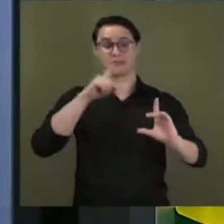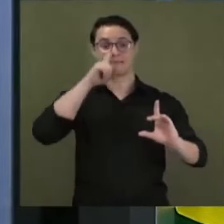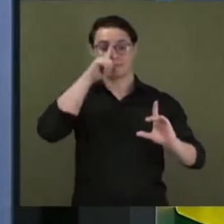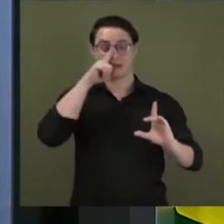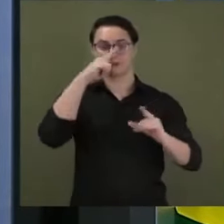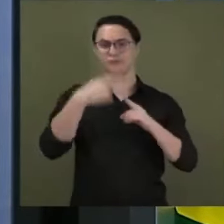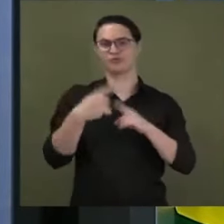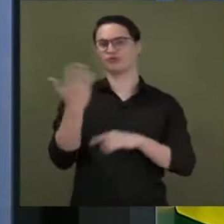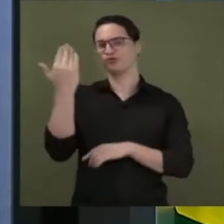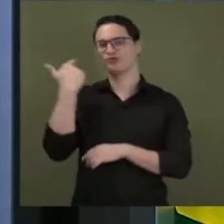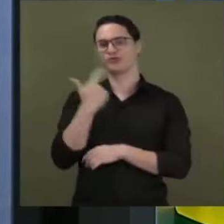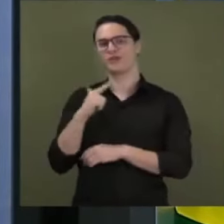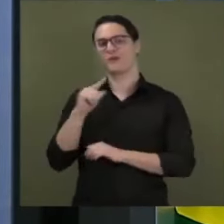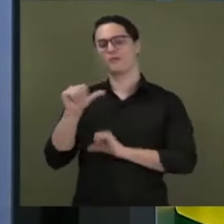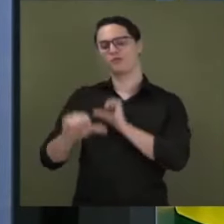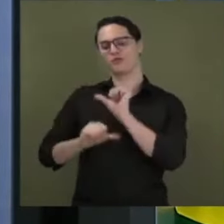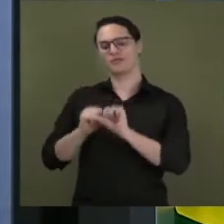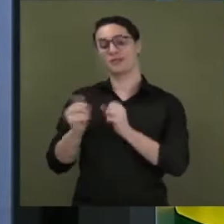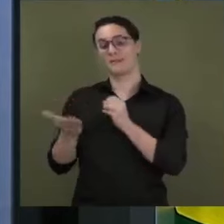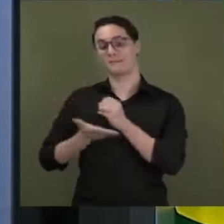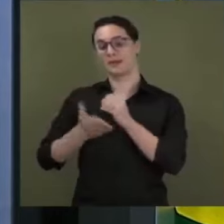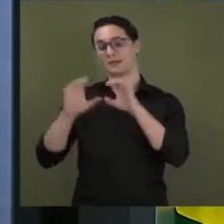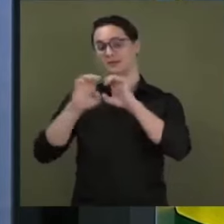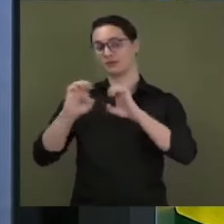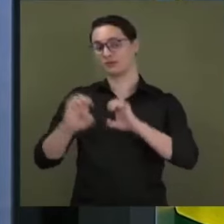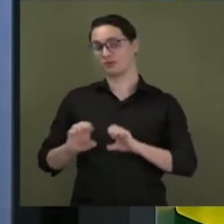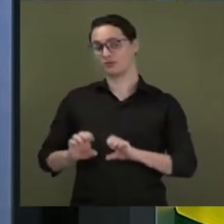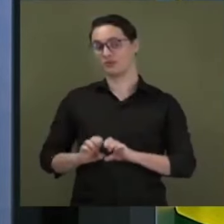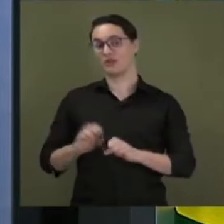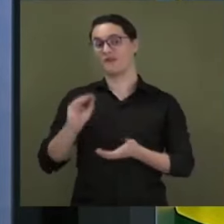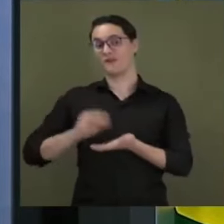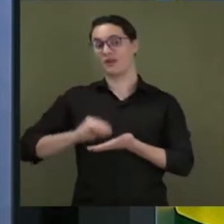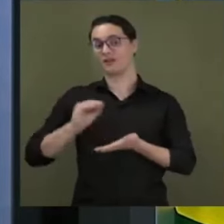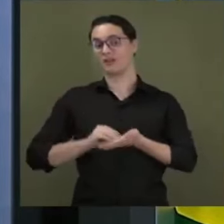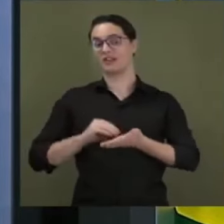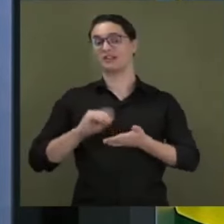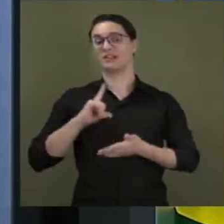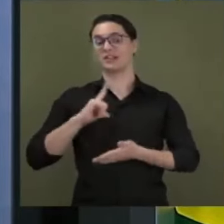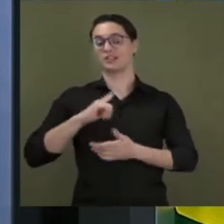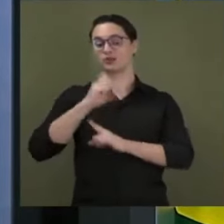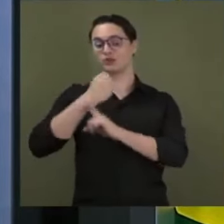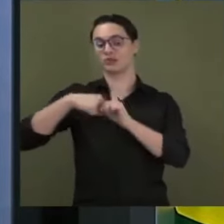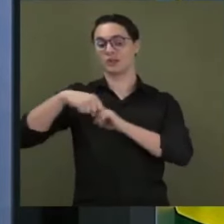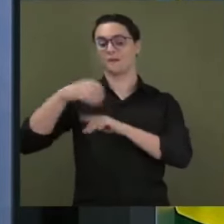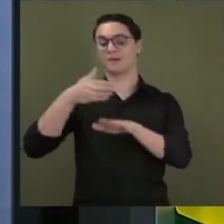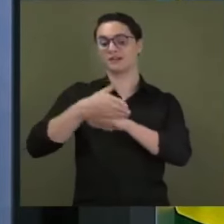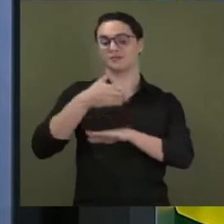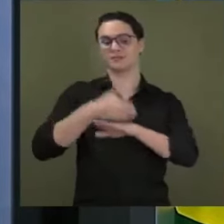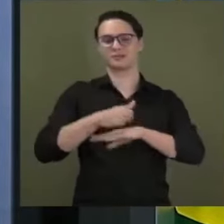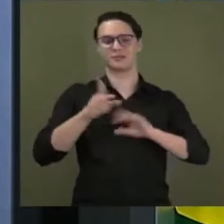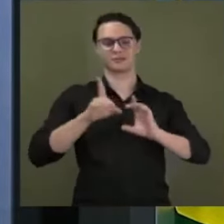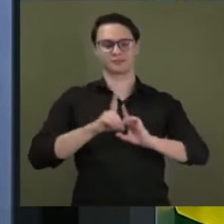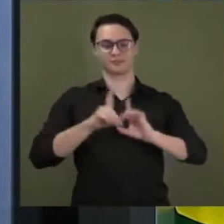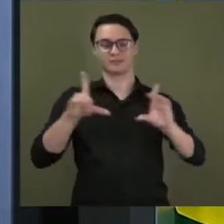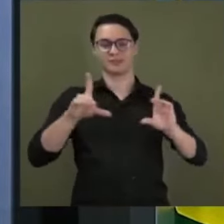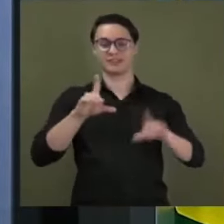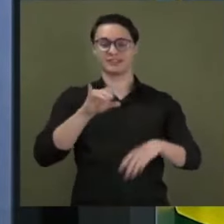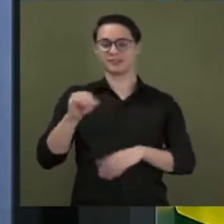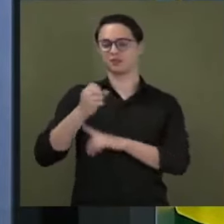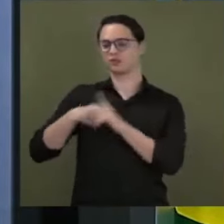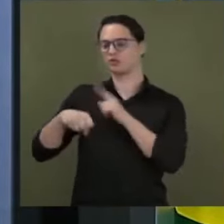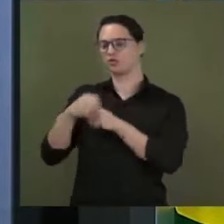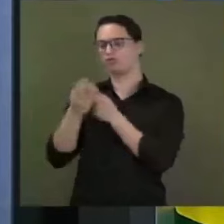as reformas estruturais porque não há uma democracia social quando a democracia social Deixa de existir a